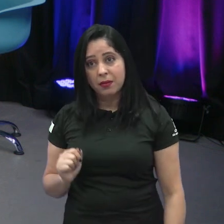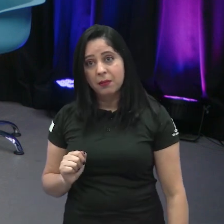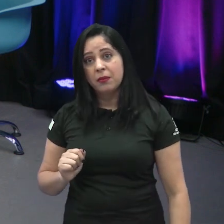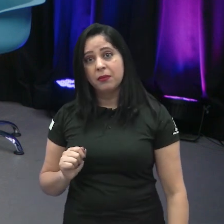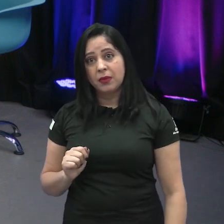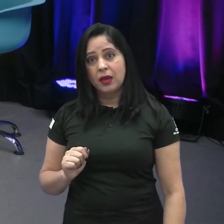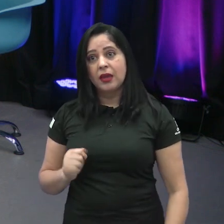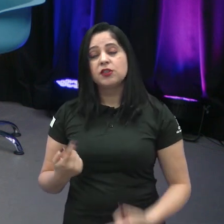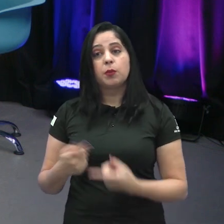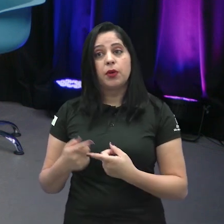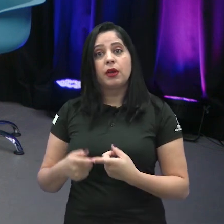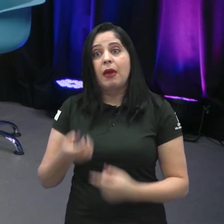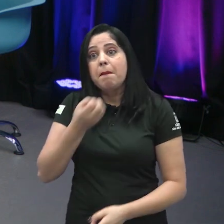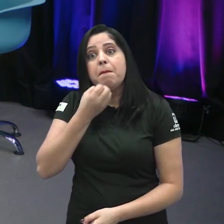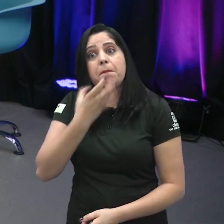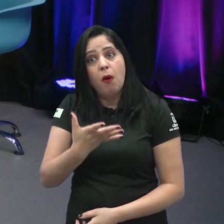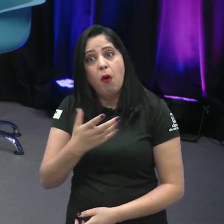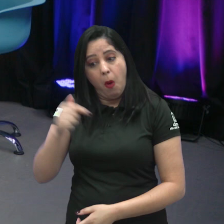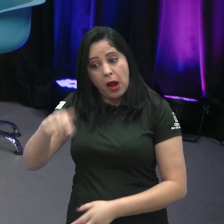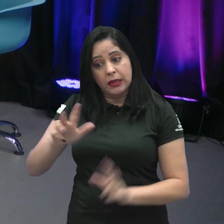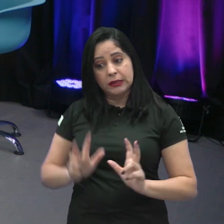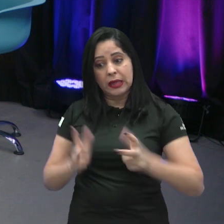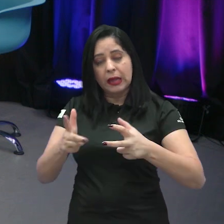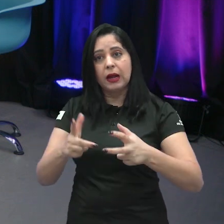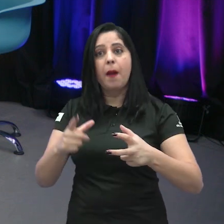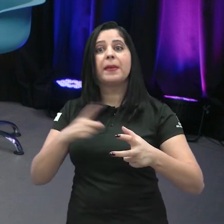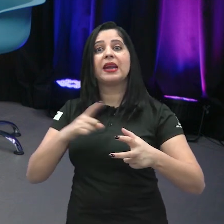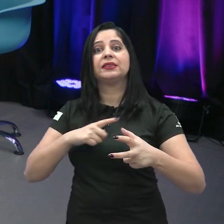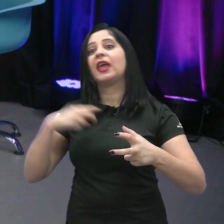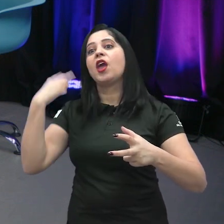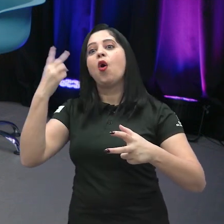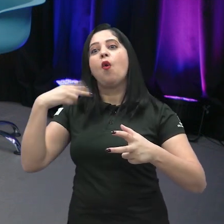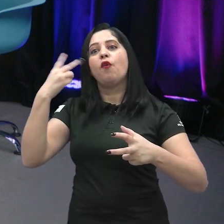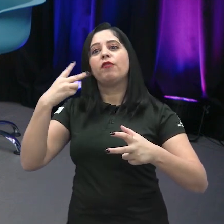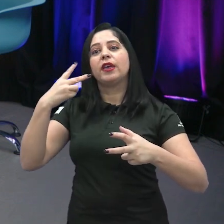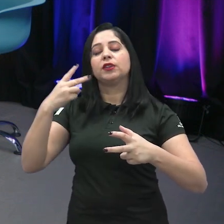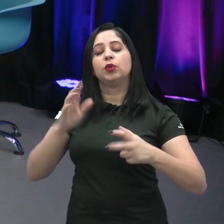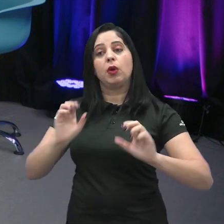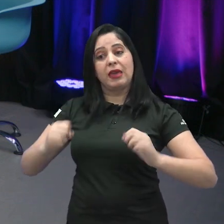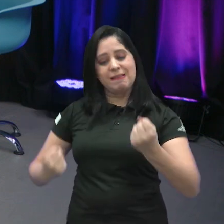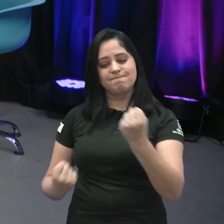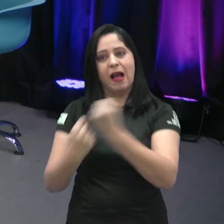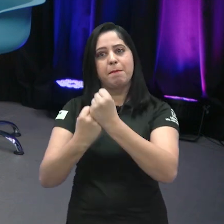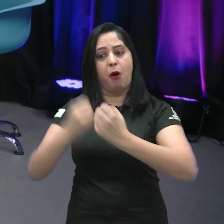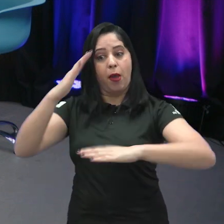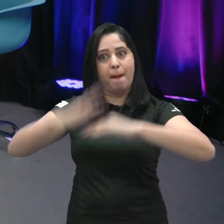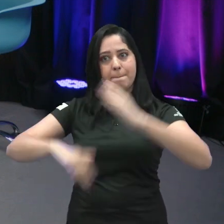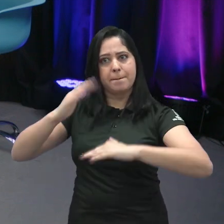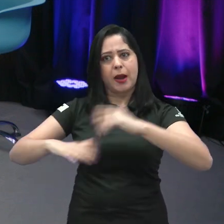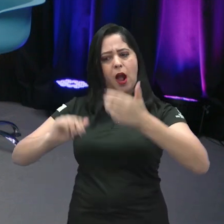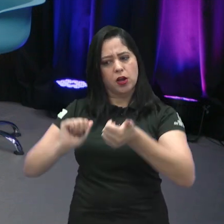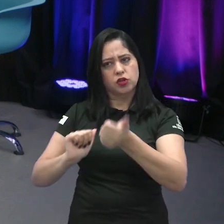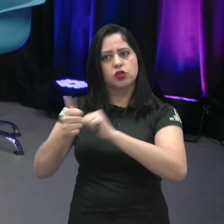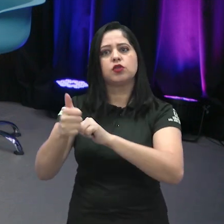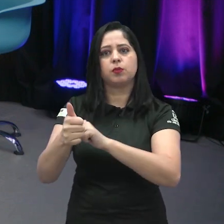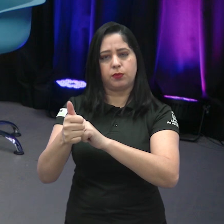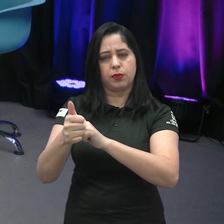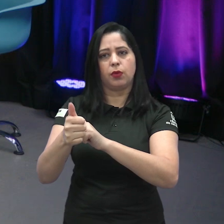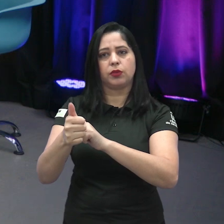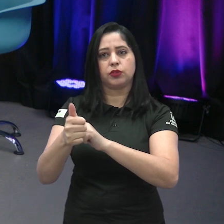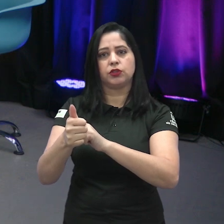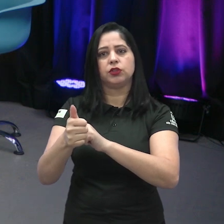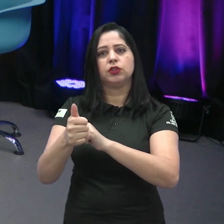ter um vereador dentro aqui da Câmara que apoie e incentive essa prática, né? E também